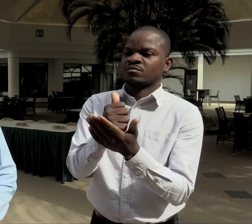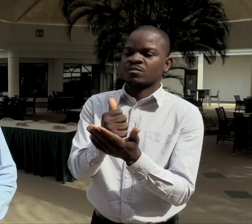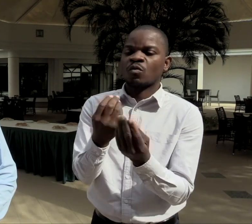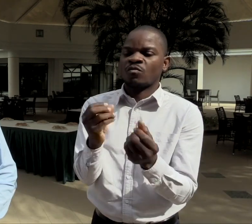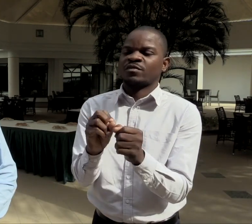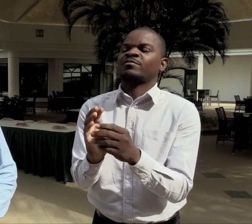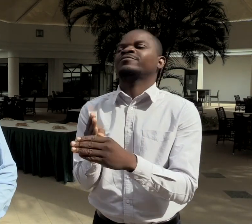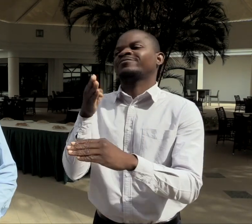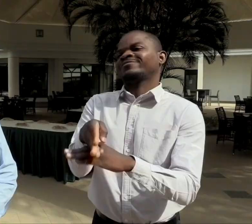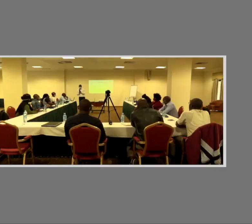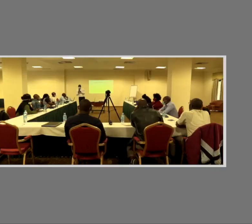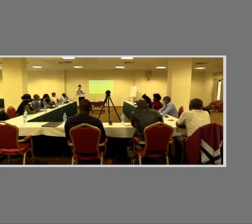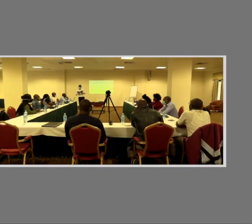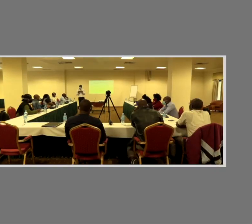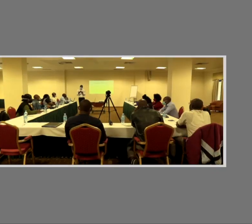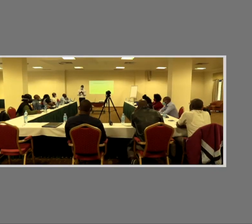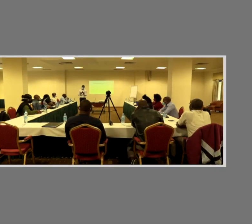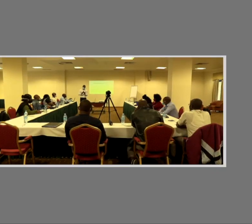questão.